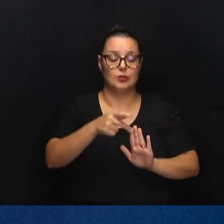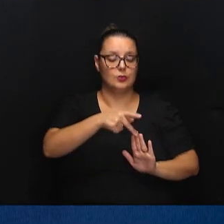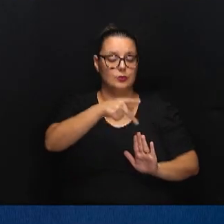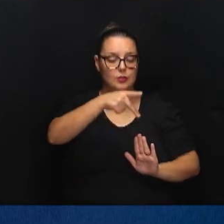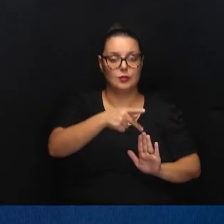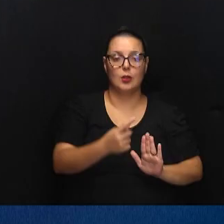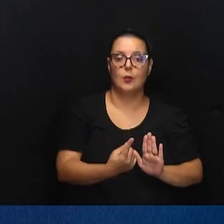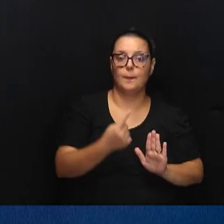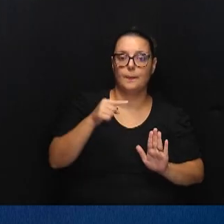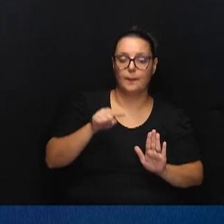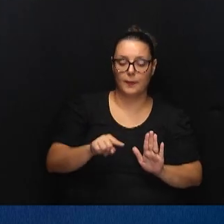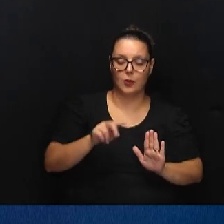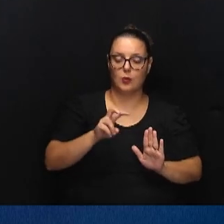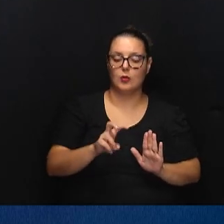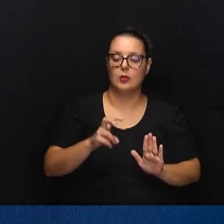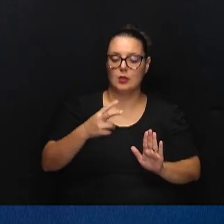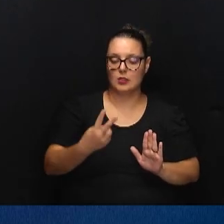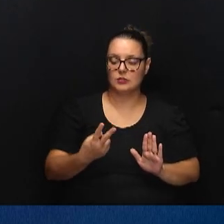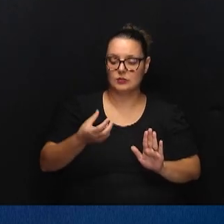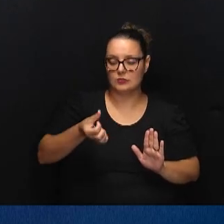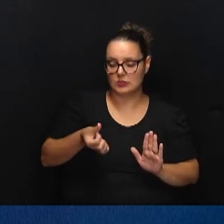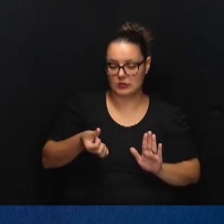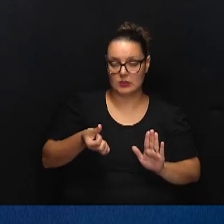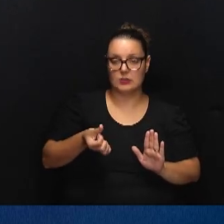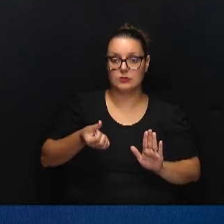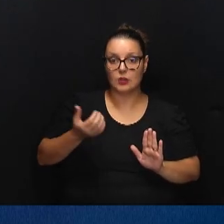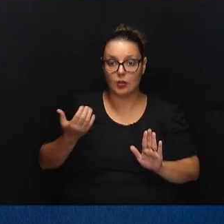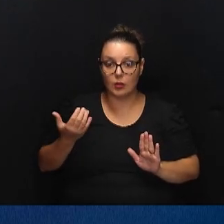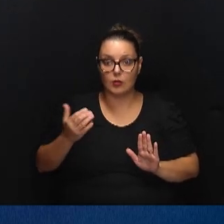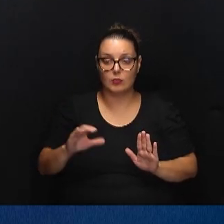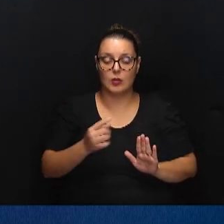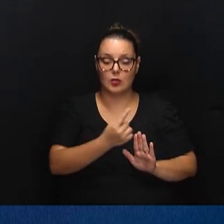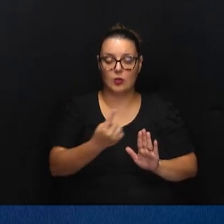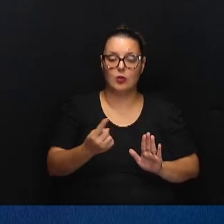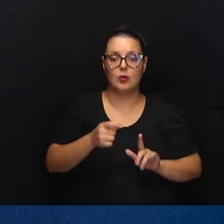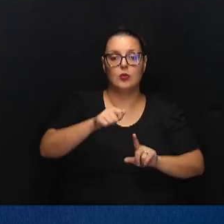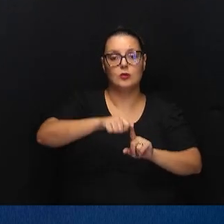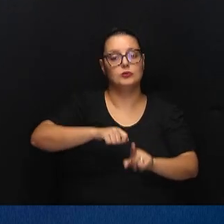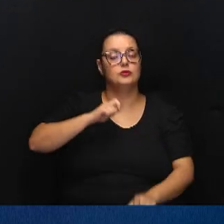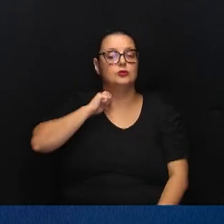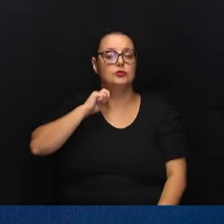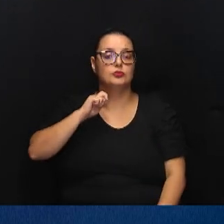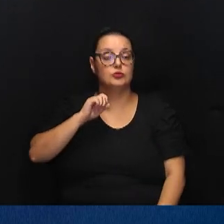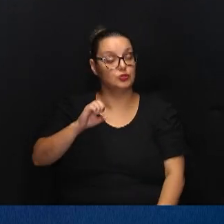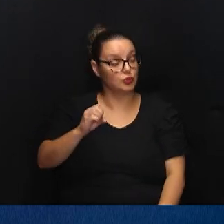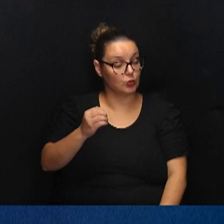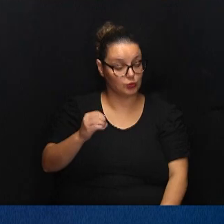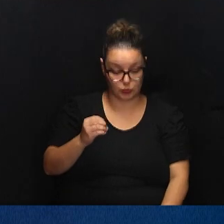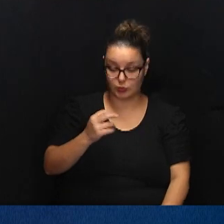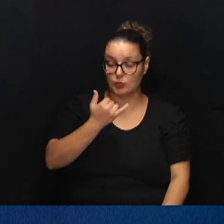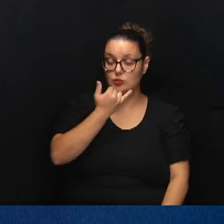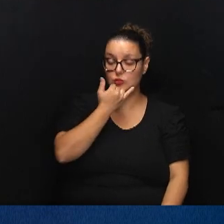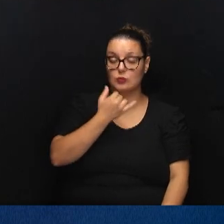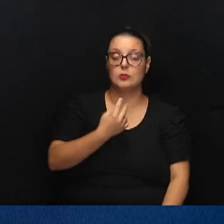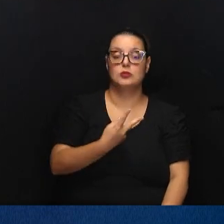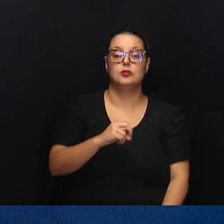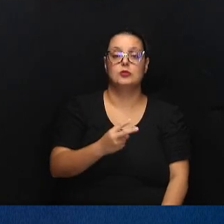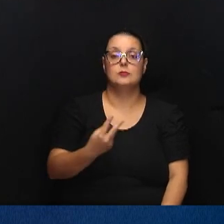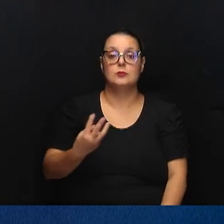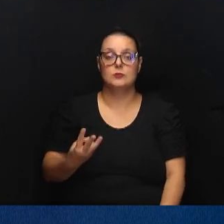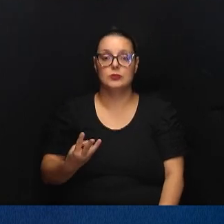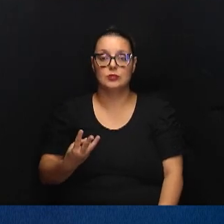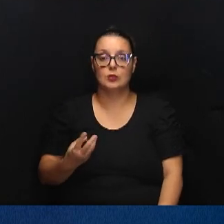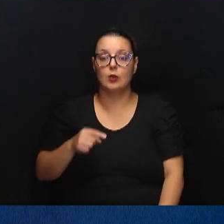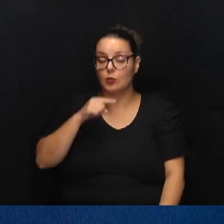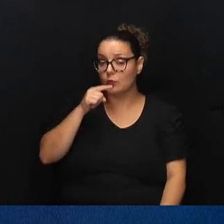número 1526, publicada em 11 de outubro de 2023, Magoga questiona se